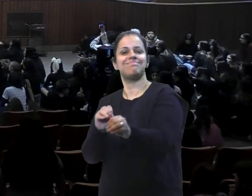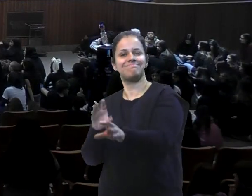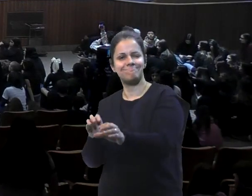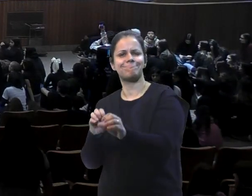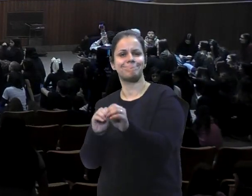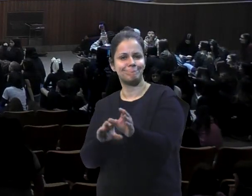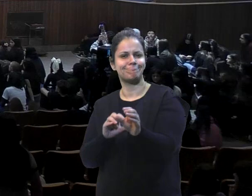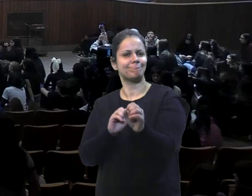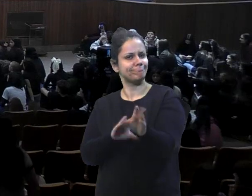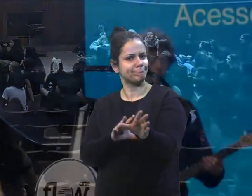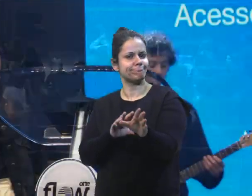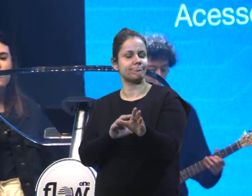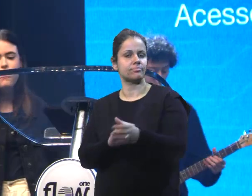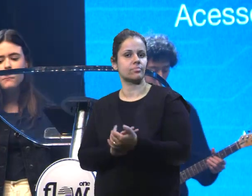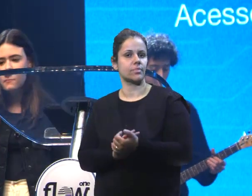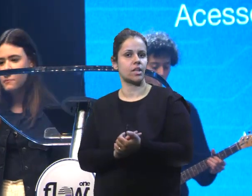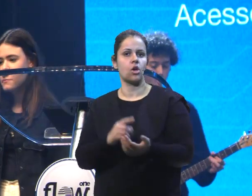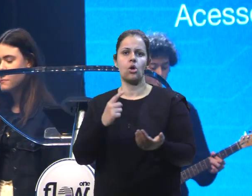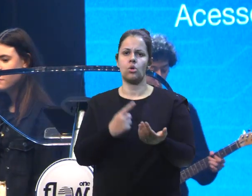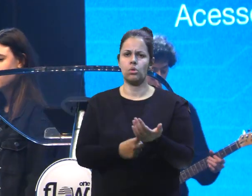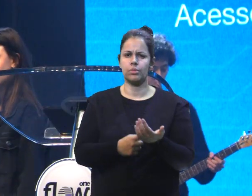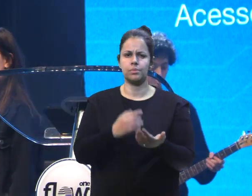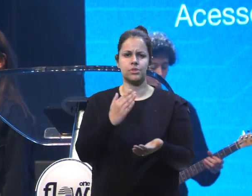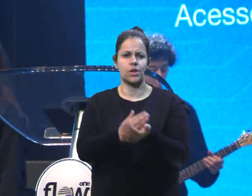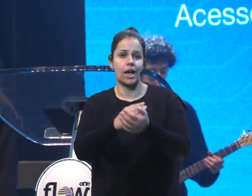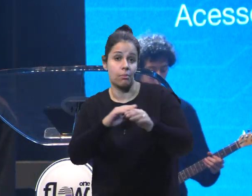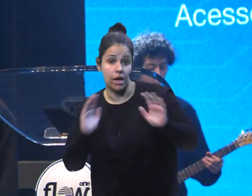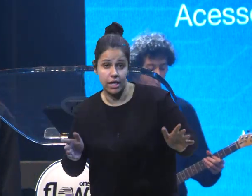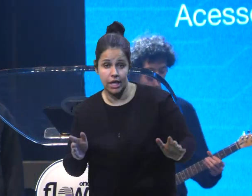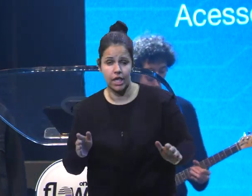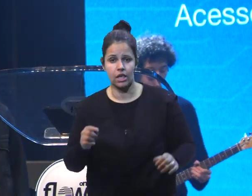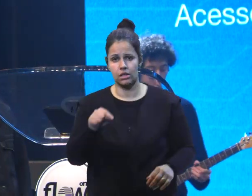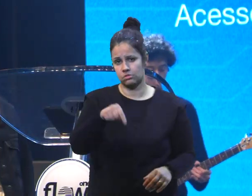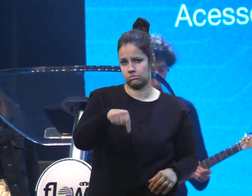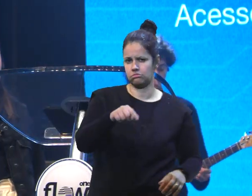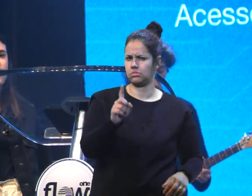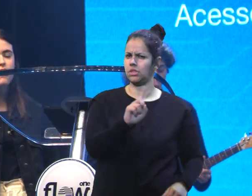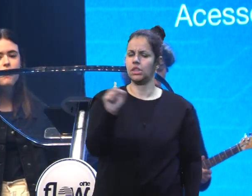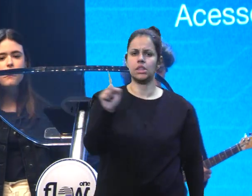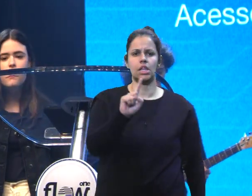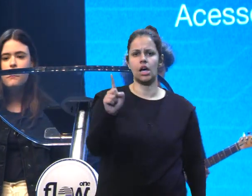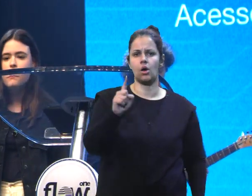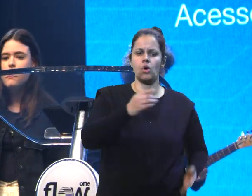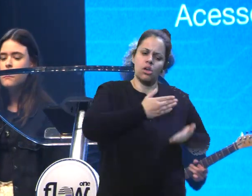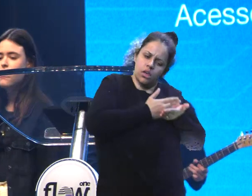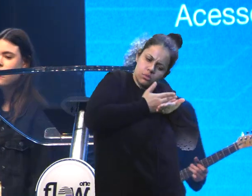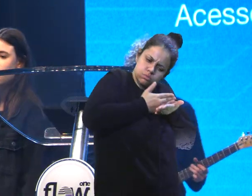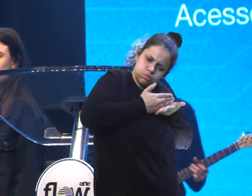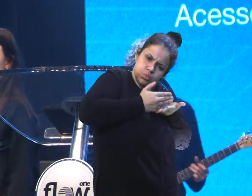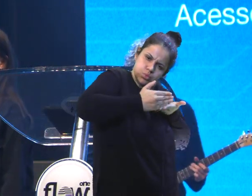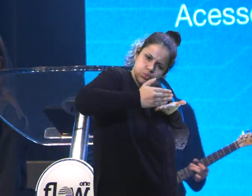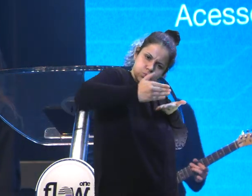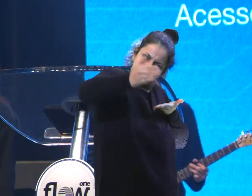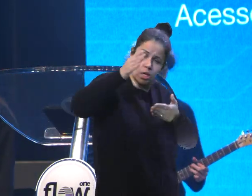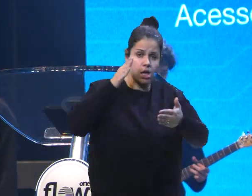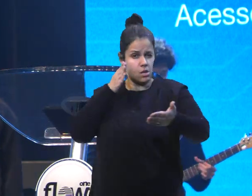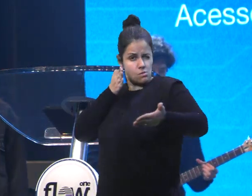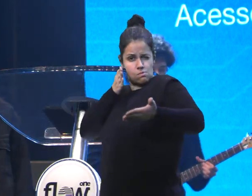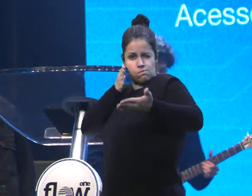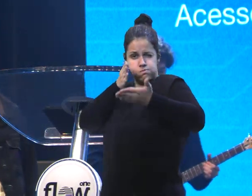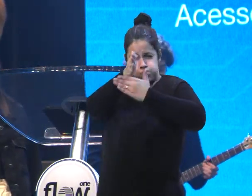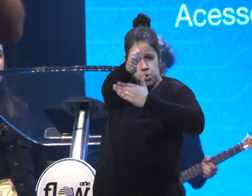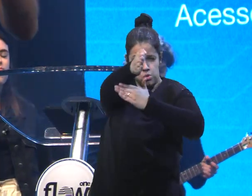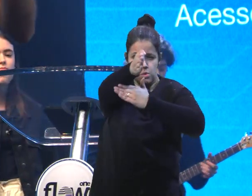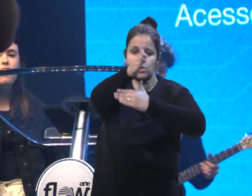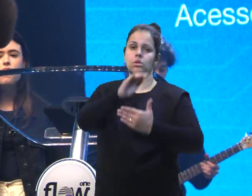Esse compromisso não pode ficar preso simplesmente nesse momento. Tem que ser daqui pra frente. Então faça